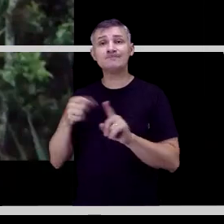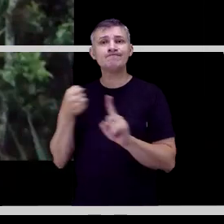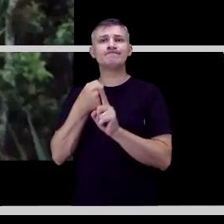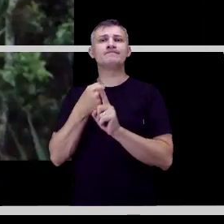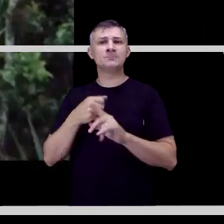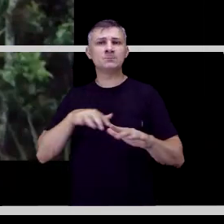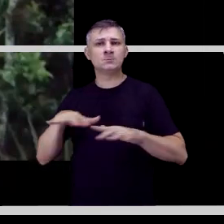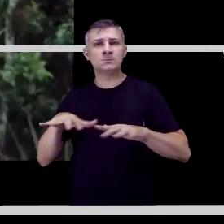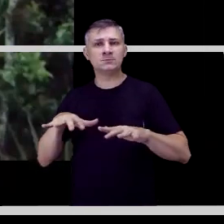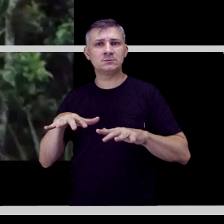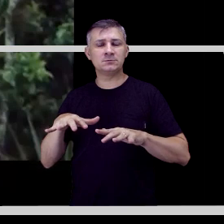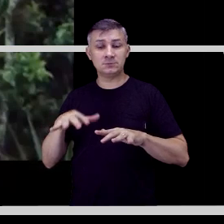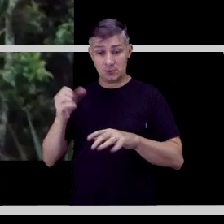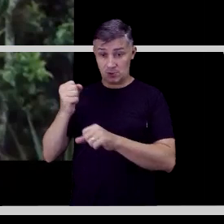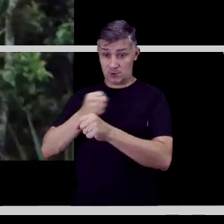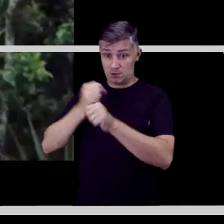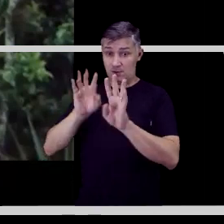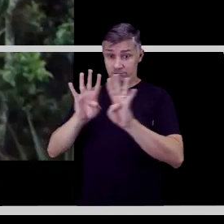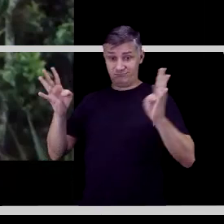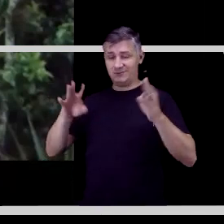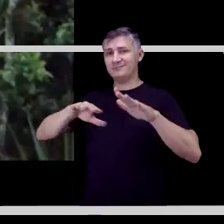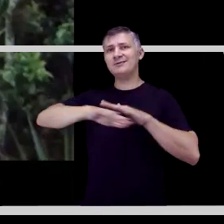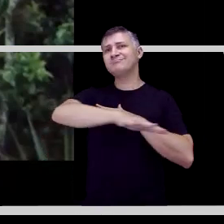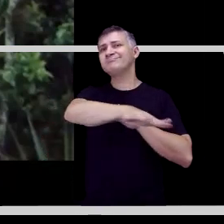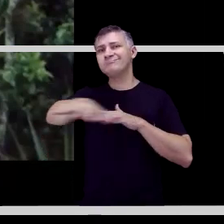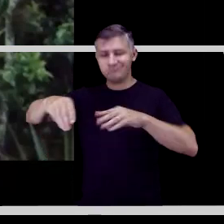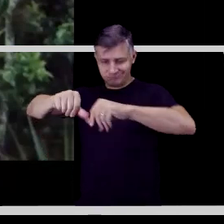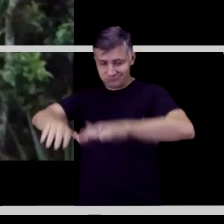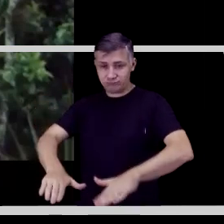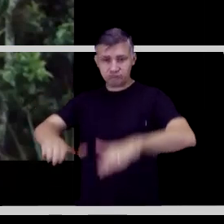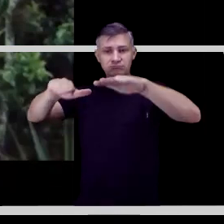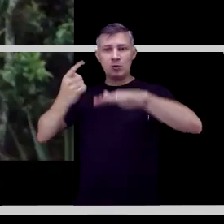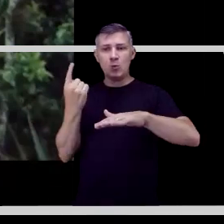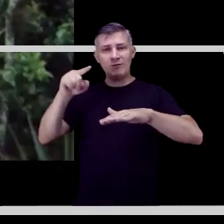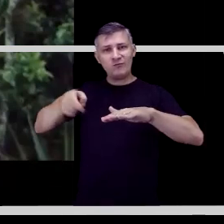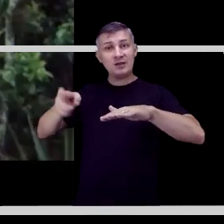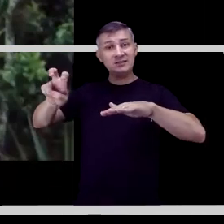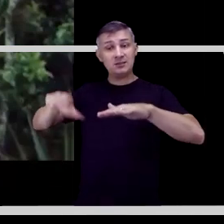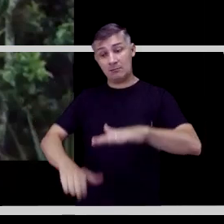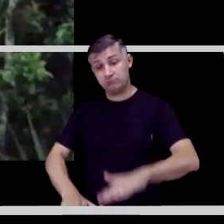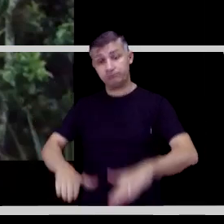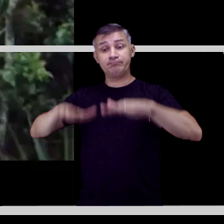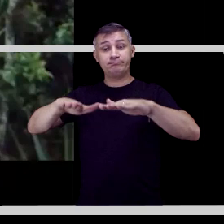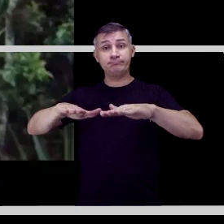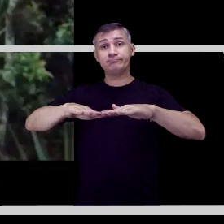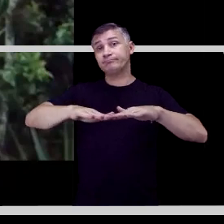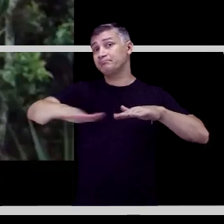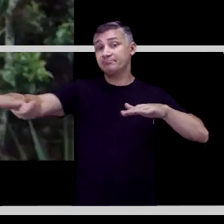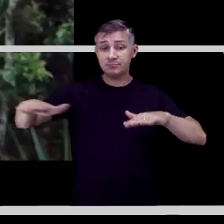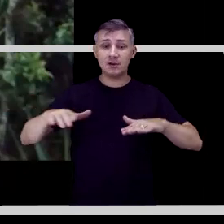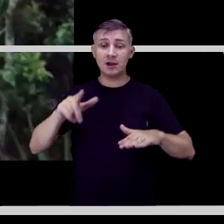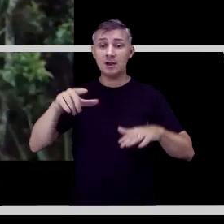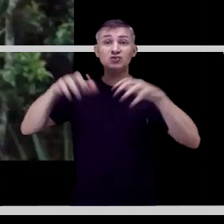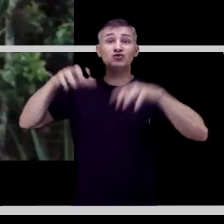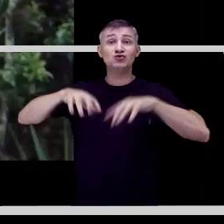assim, inimagináveis no museu, não só em relação à paisagem, impacto na paisagem, mas impactos físicos. Esse